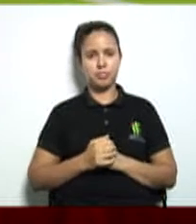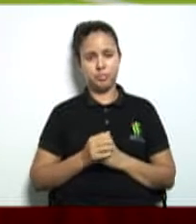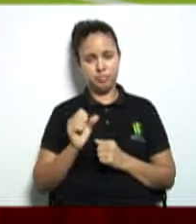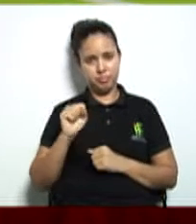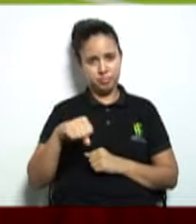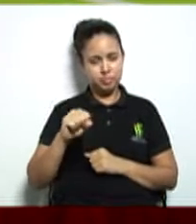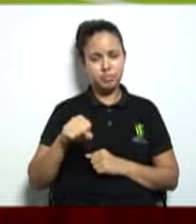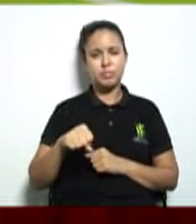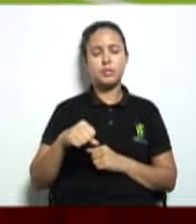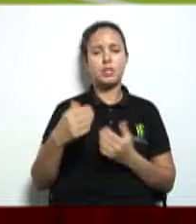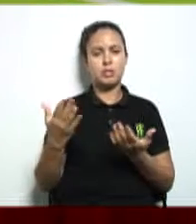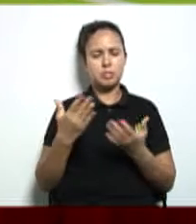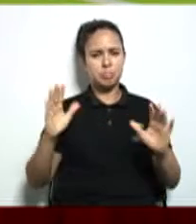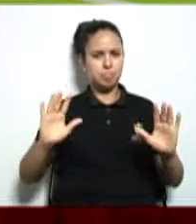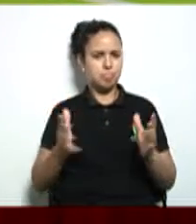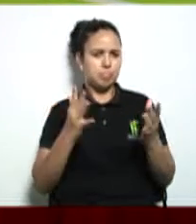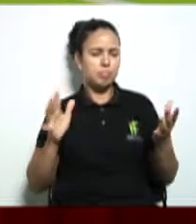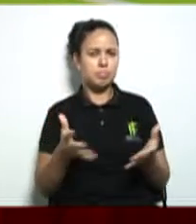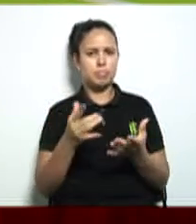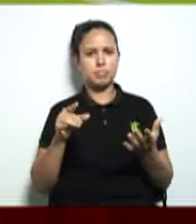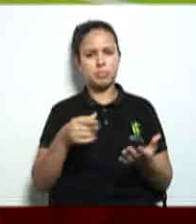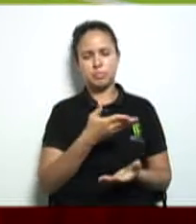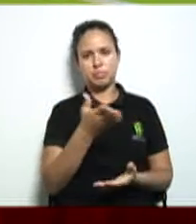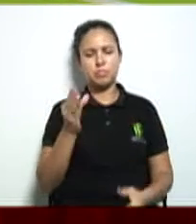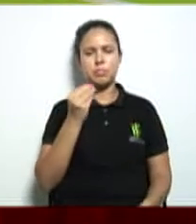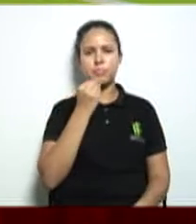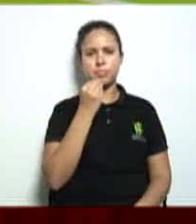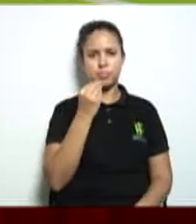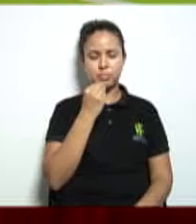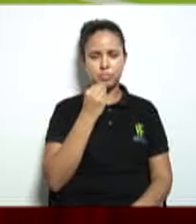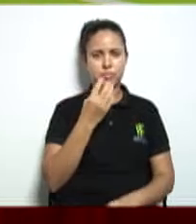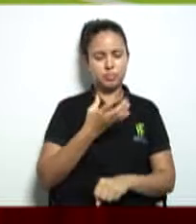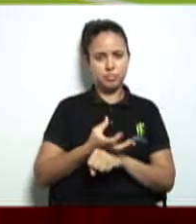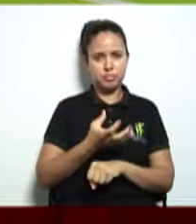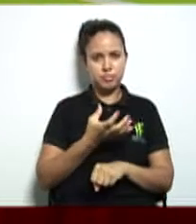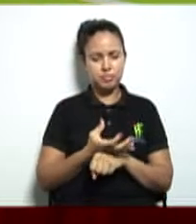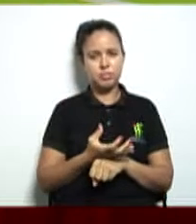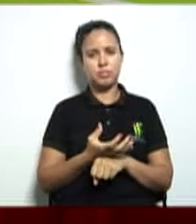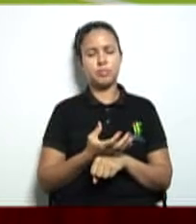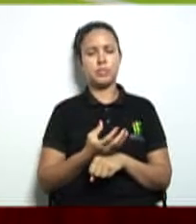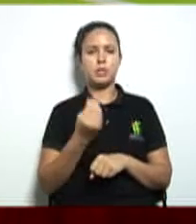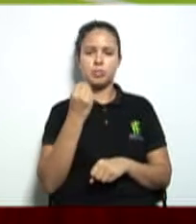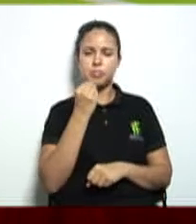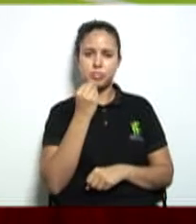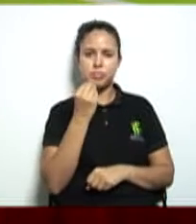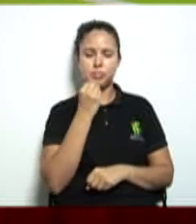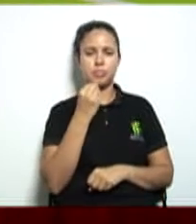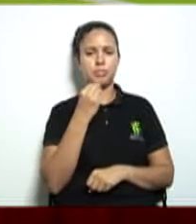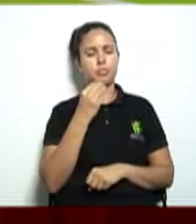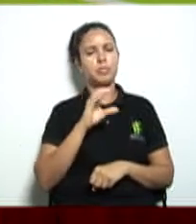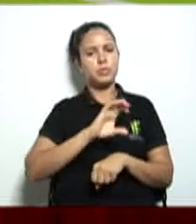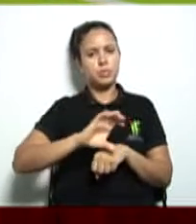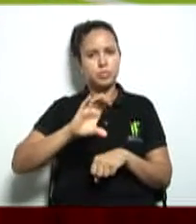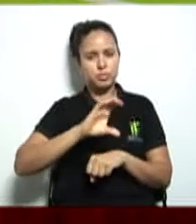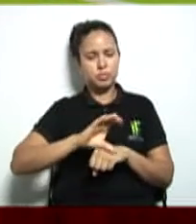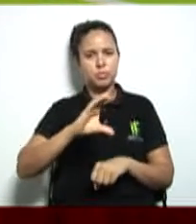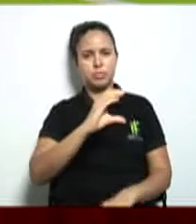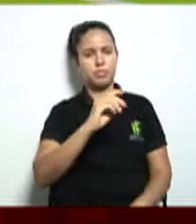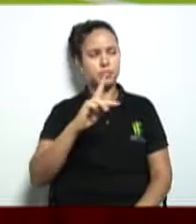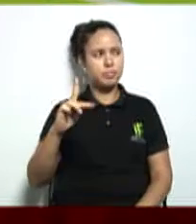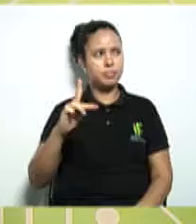Vamos incentivá-los, né, a aproveitar essa disciplina, aproveitar o curso, né, esse curso de cooperativismo, não é